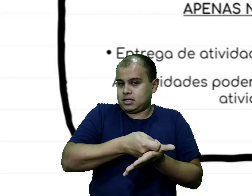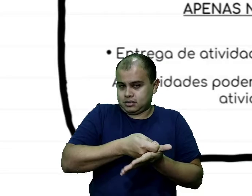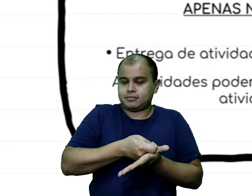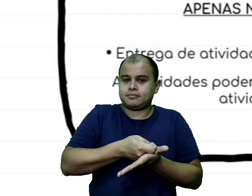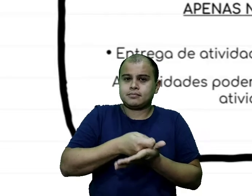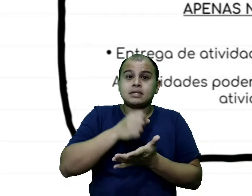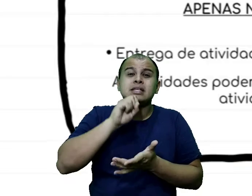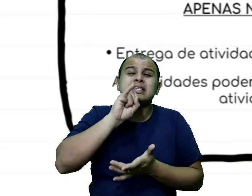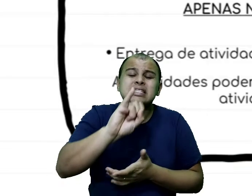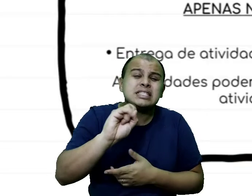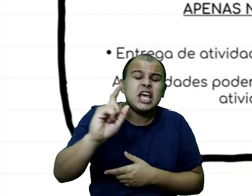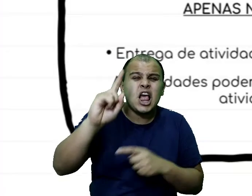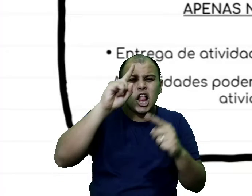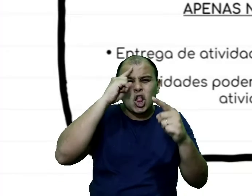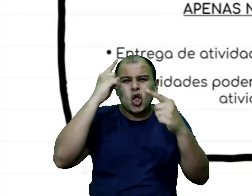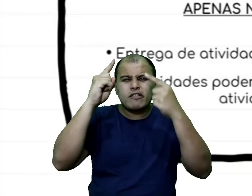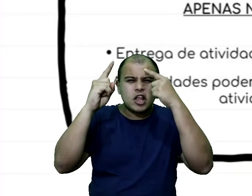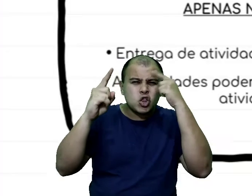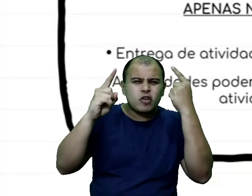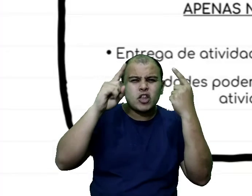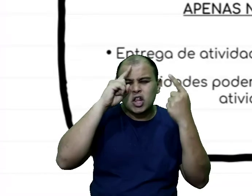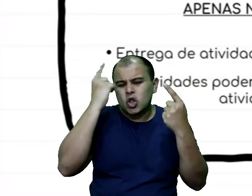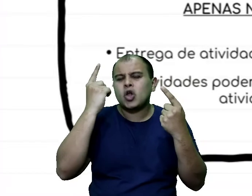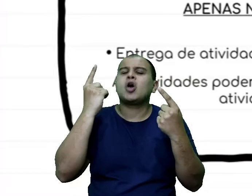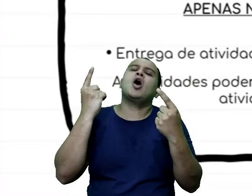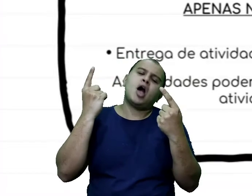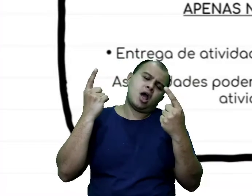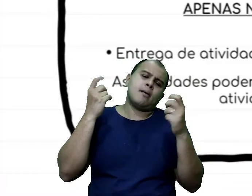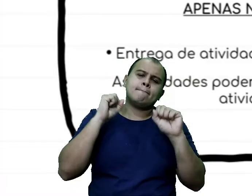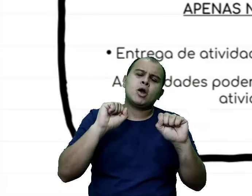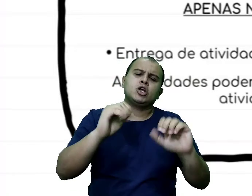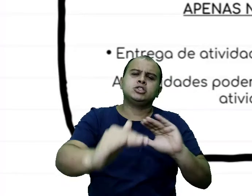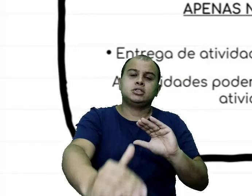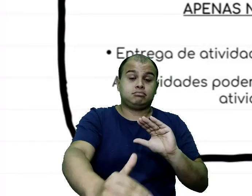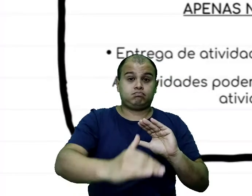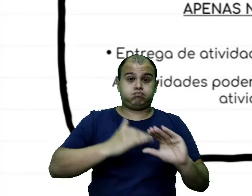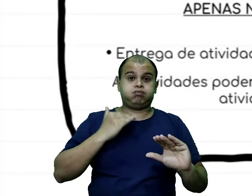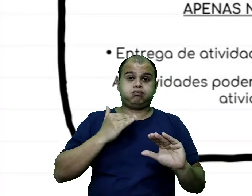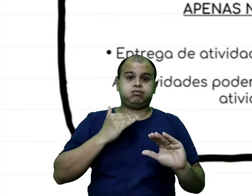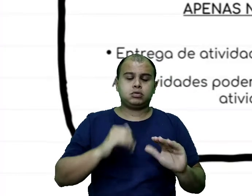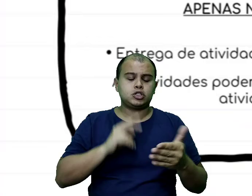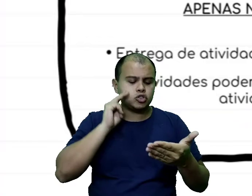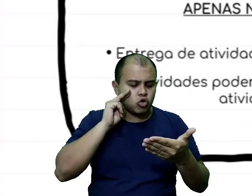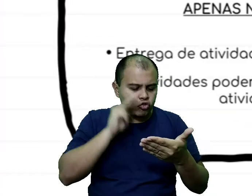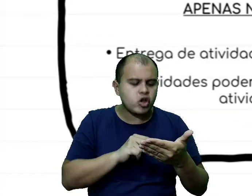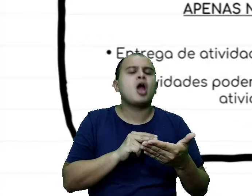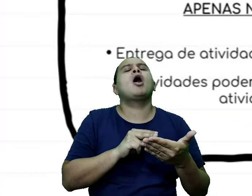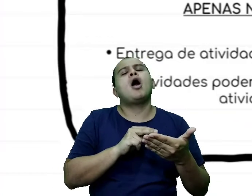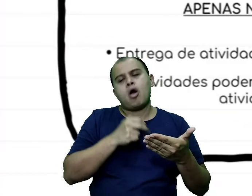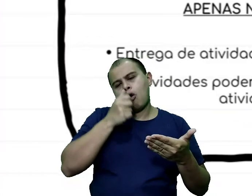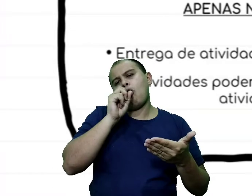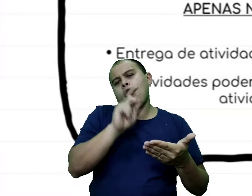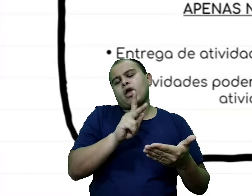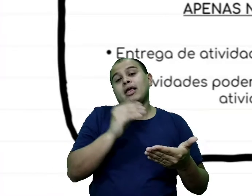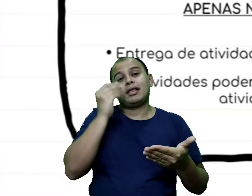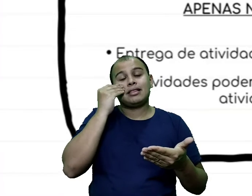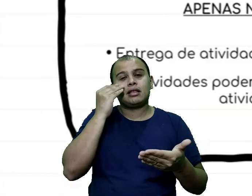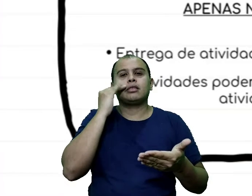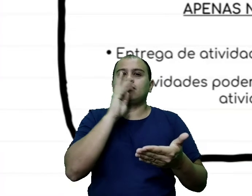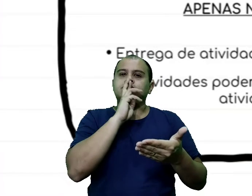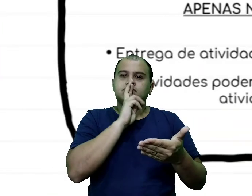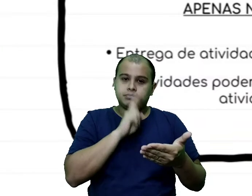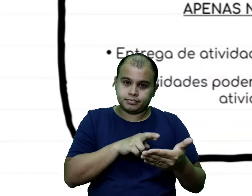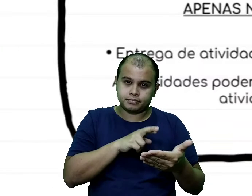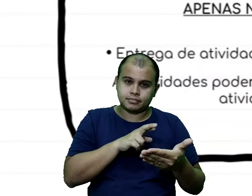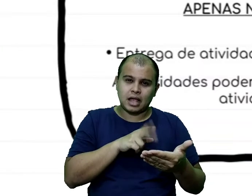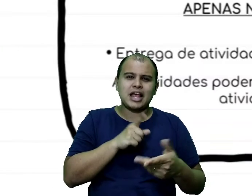vídeo. Se ao longo da atividade surgir dúvidas, é importante vocês mandem para a gente conseguir responder. A